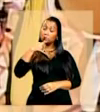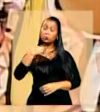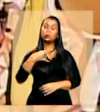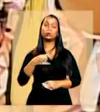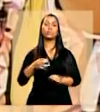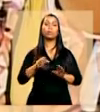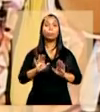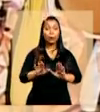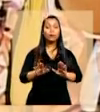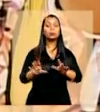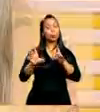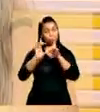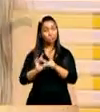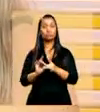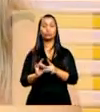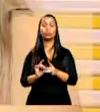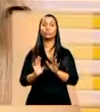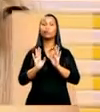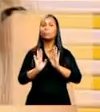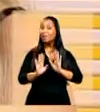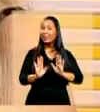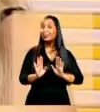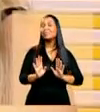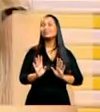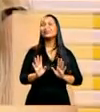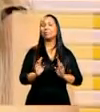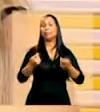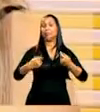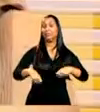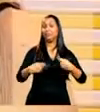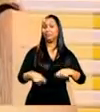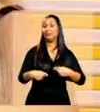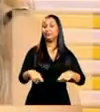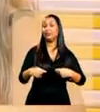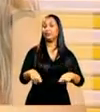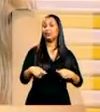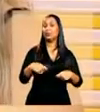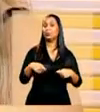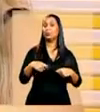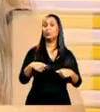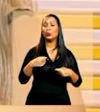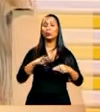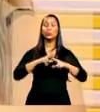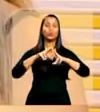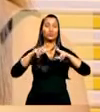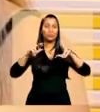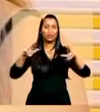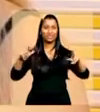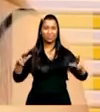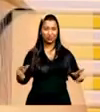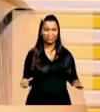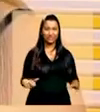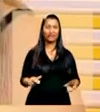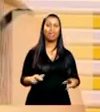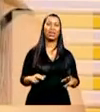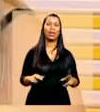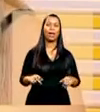importante também, ela faz parte, só que é preciso diversificar,